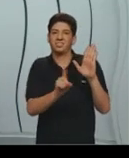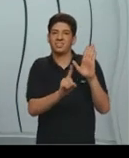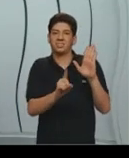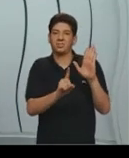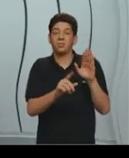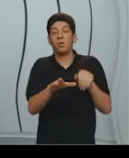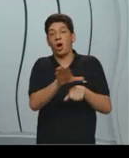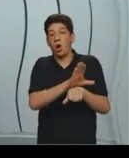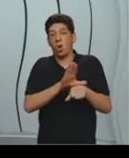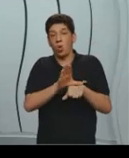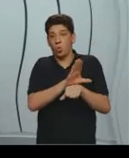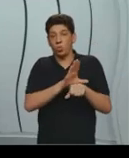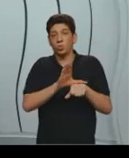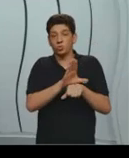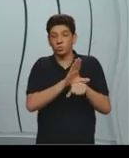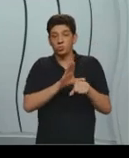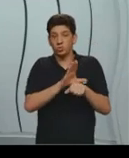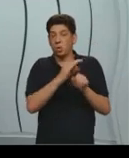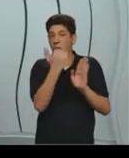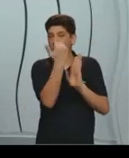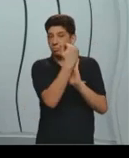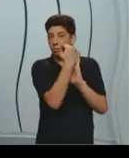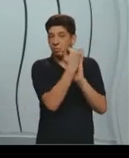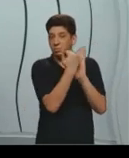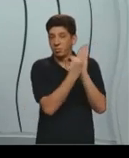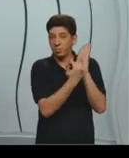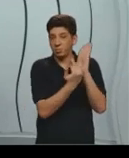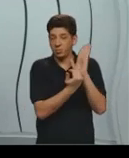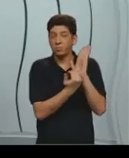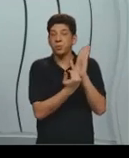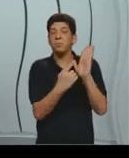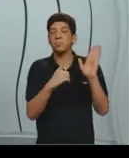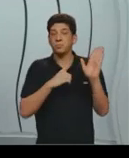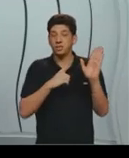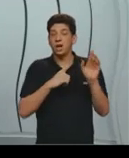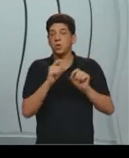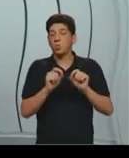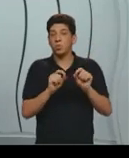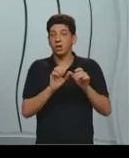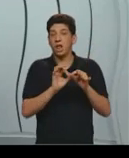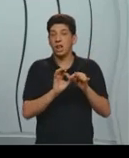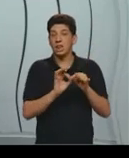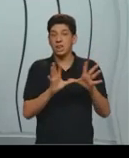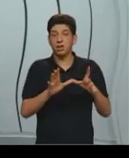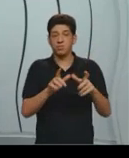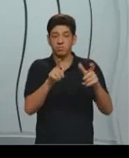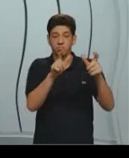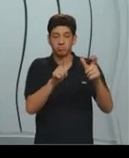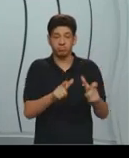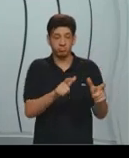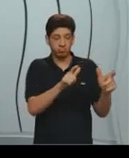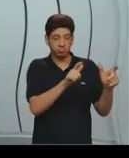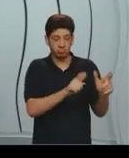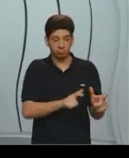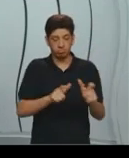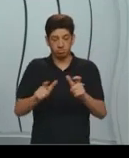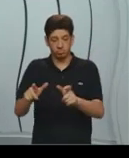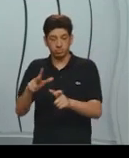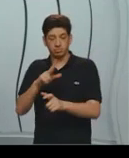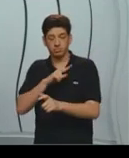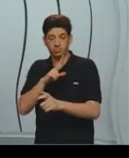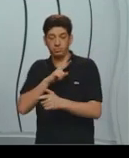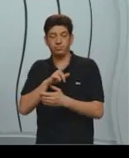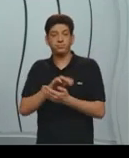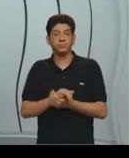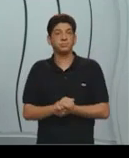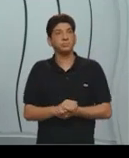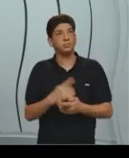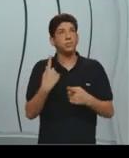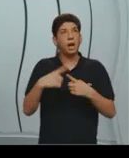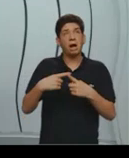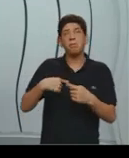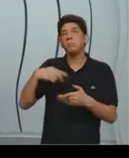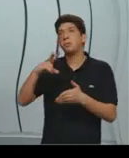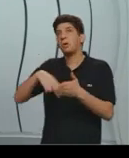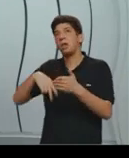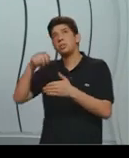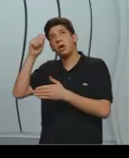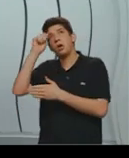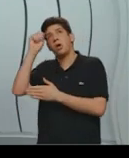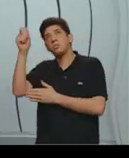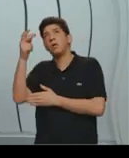Constituição garante a livre propriedade. Professor, eu li um outro autor Y que falou